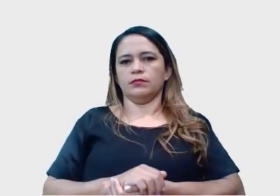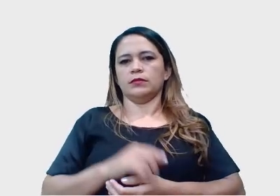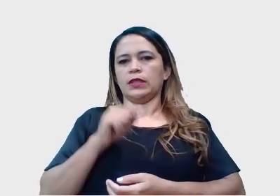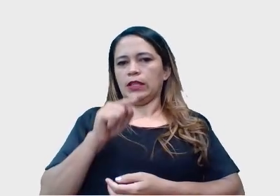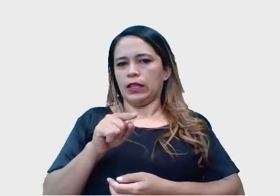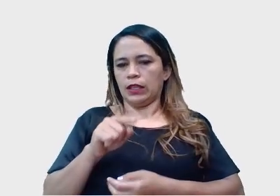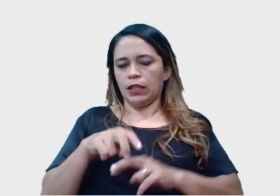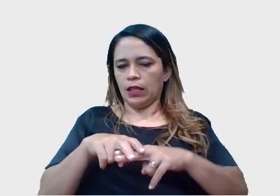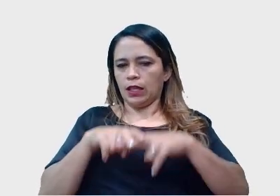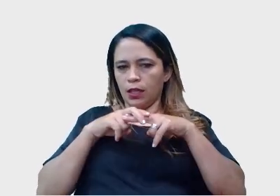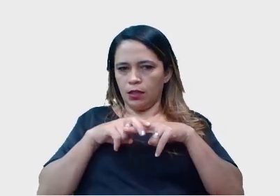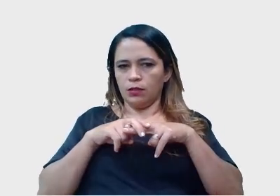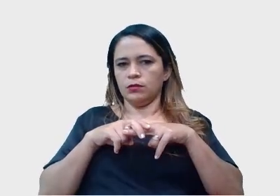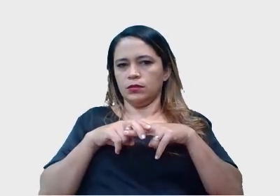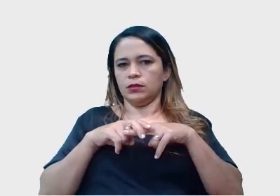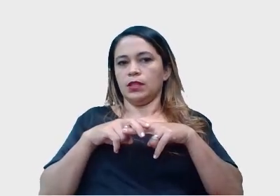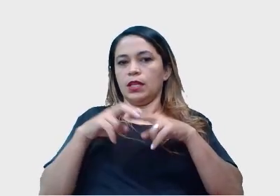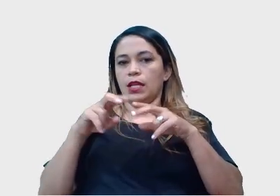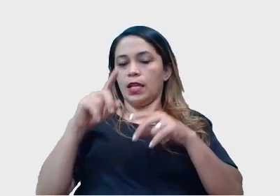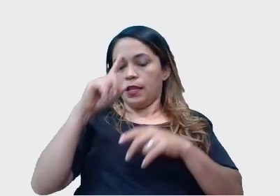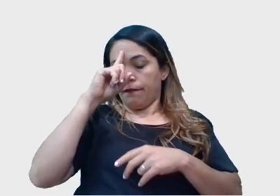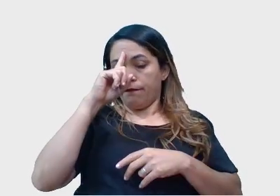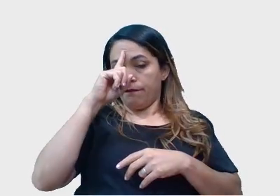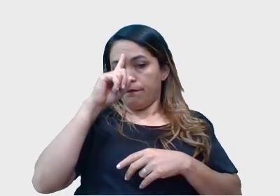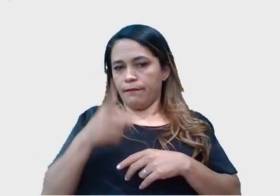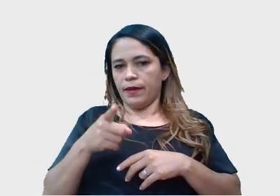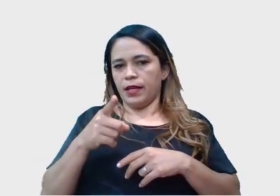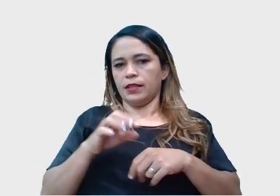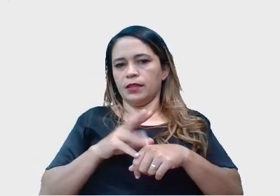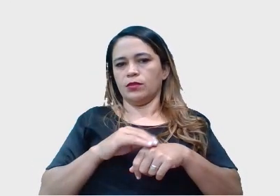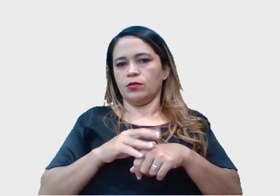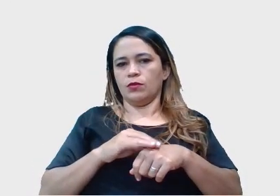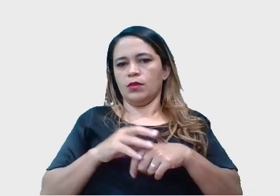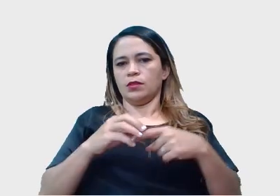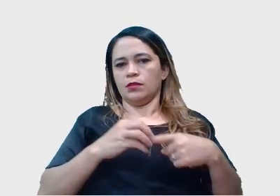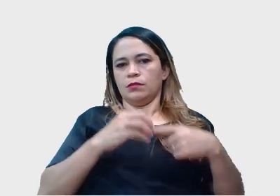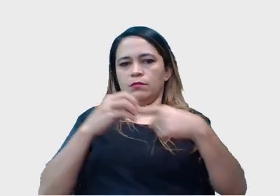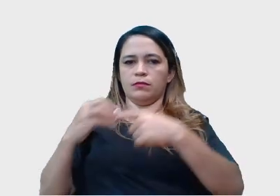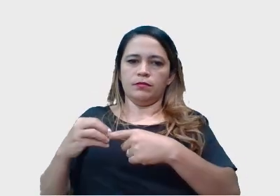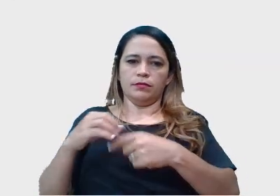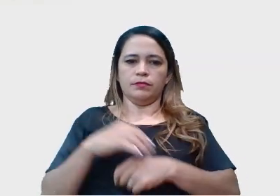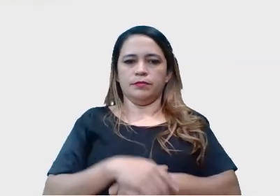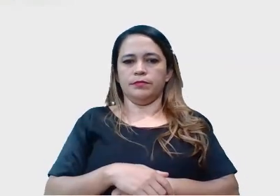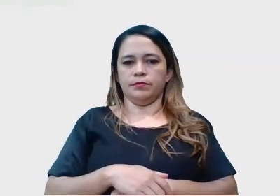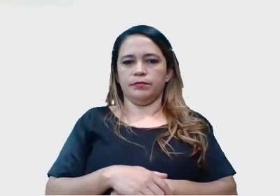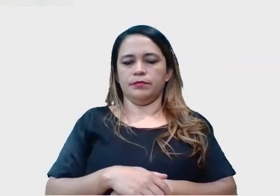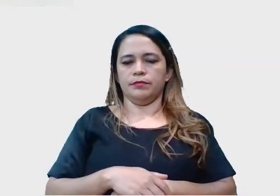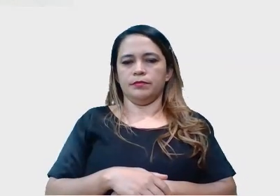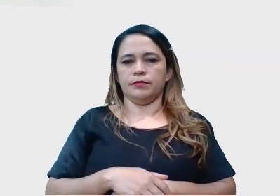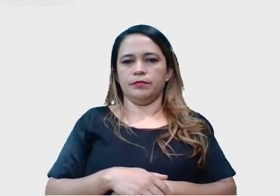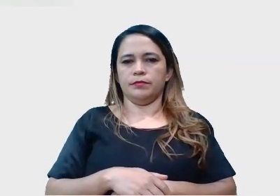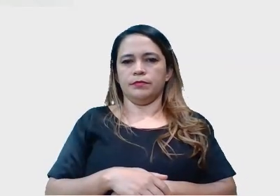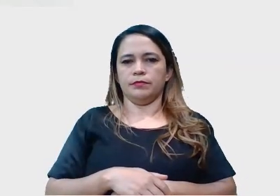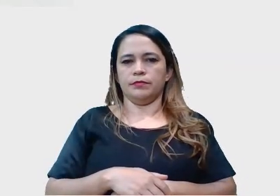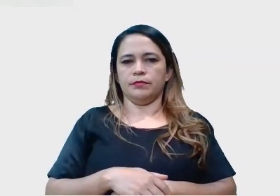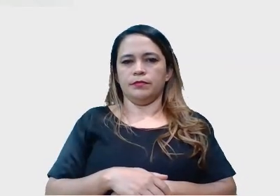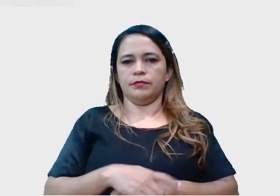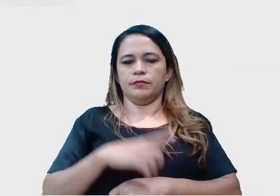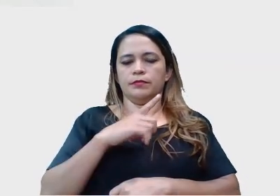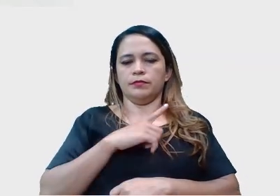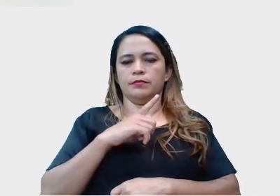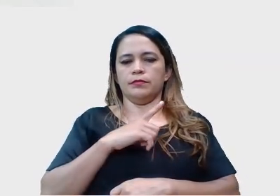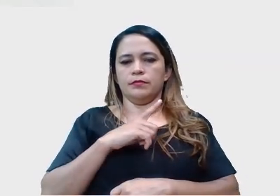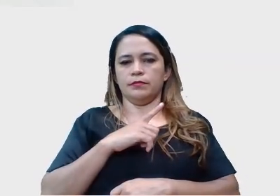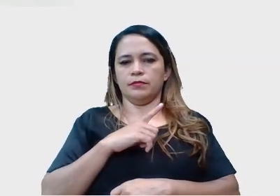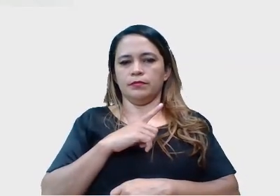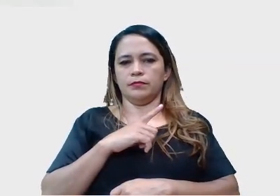a doença, o barbeiro transmite a doença. Quem causa é o protozoário. Aqui nós temos o triatoma, que é o